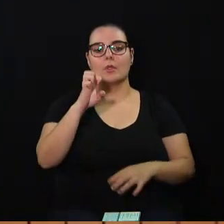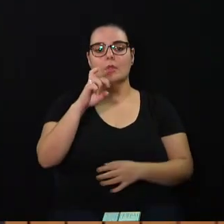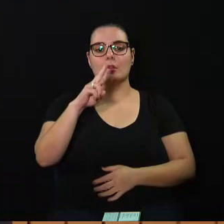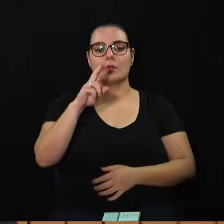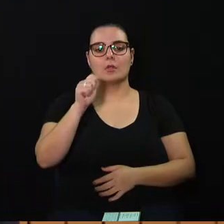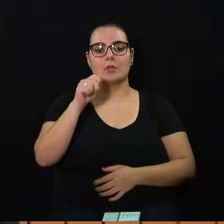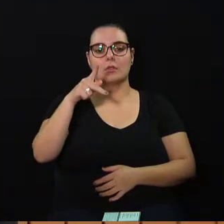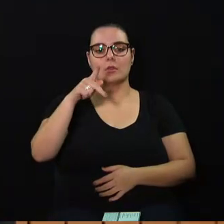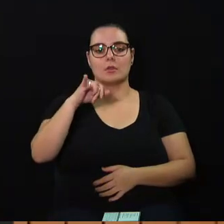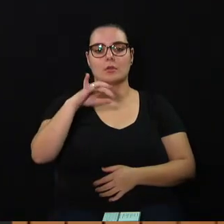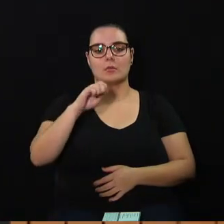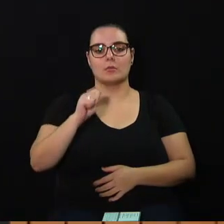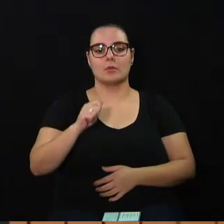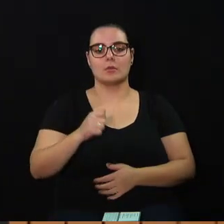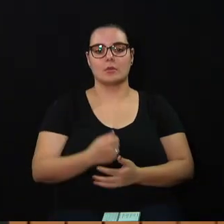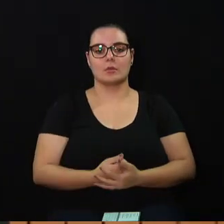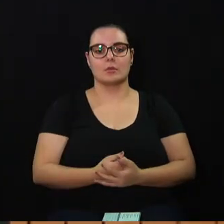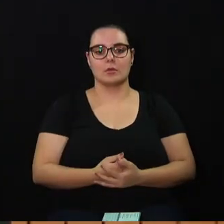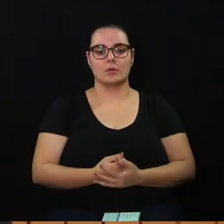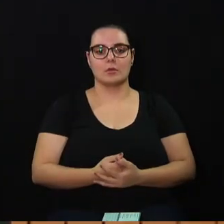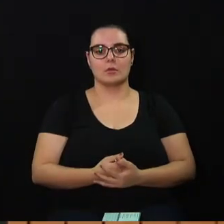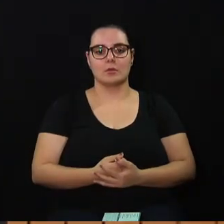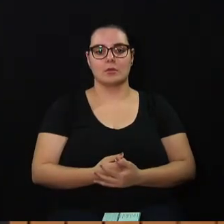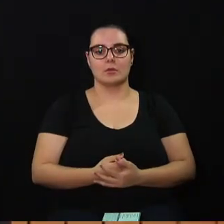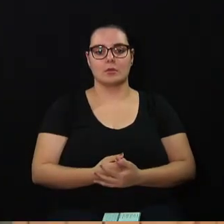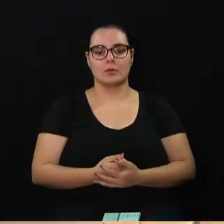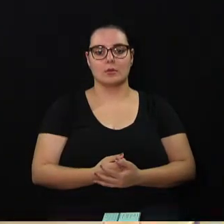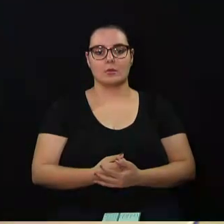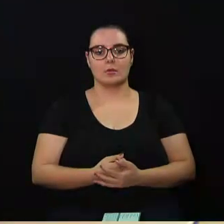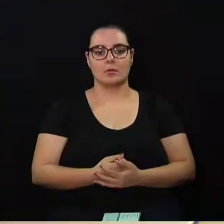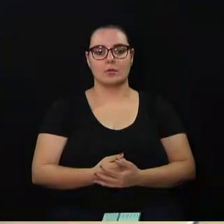para além da imagem da integração sensorial